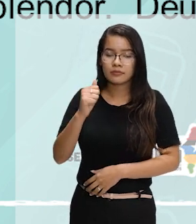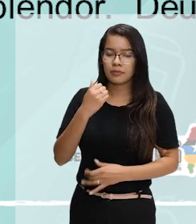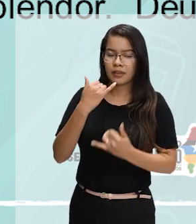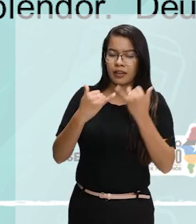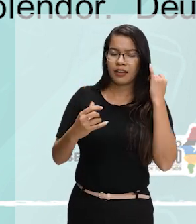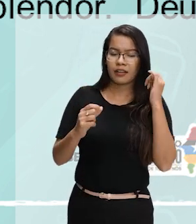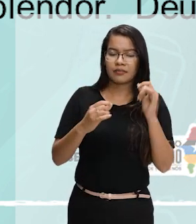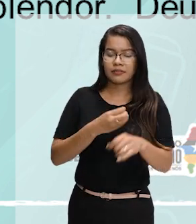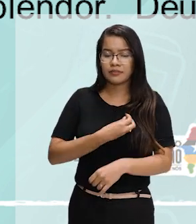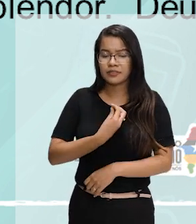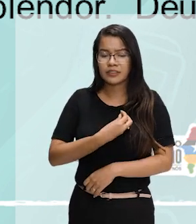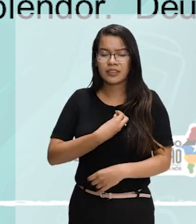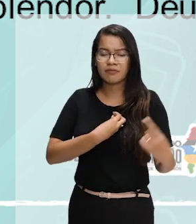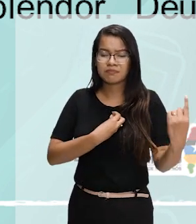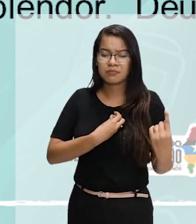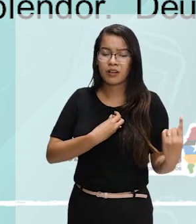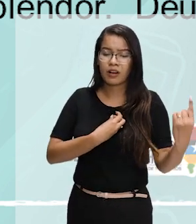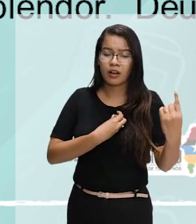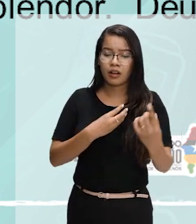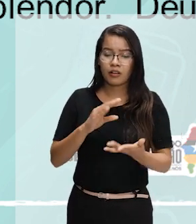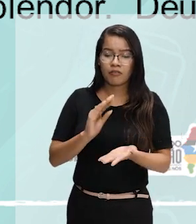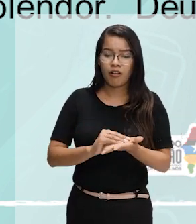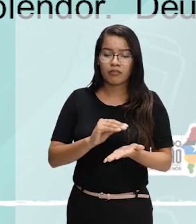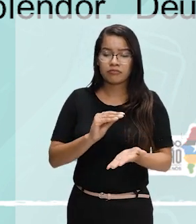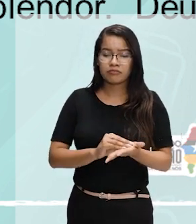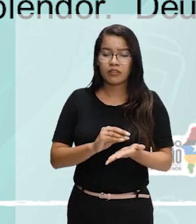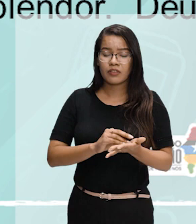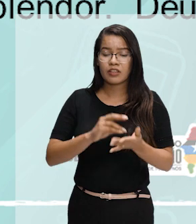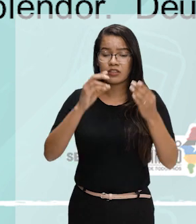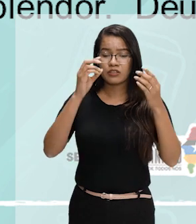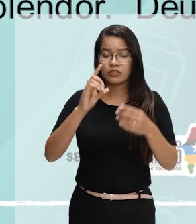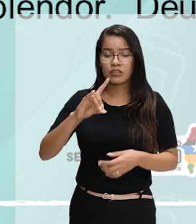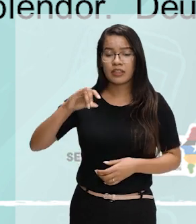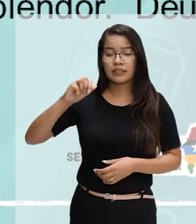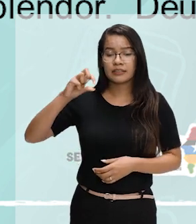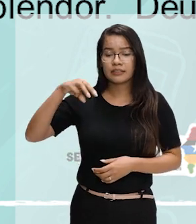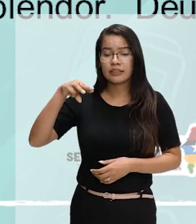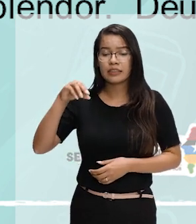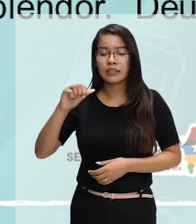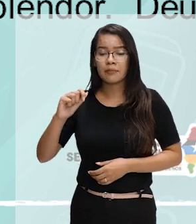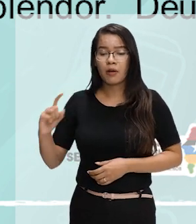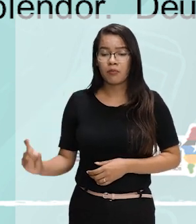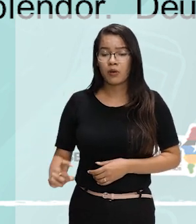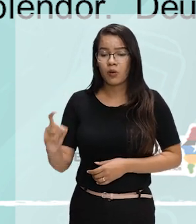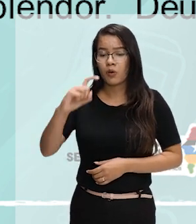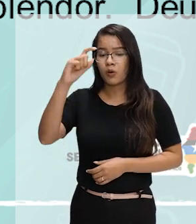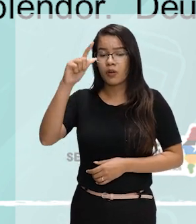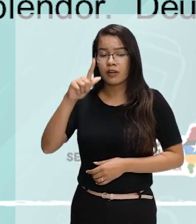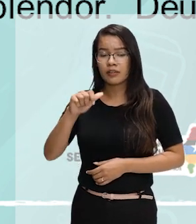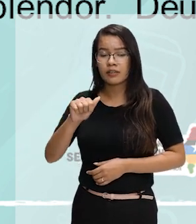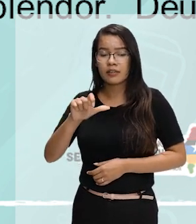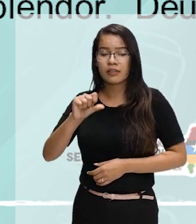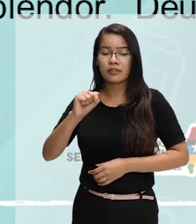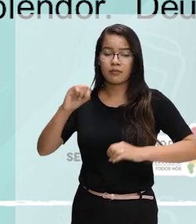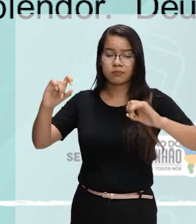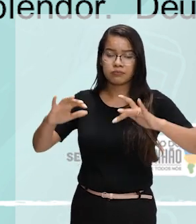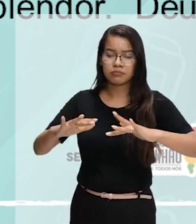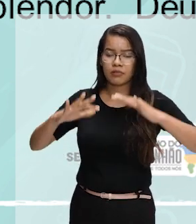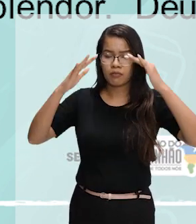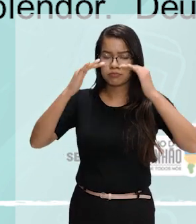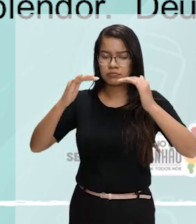multidão submissa, mas a rainha ali estava em todo o seu esplendor. Deus a destinara à